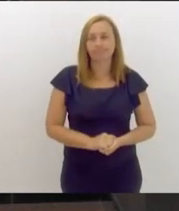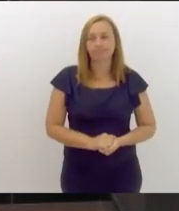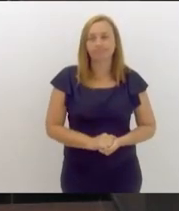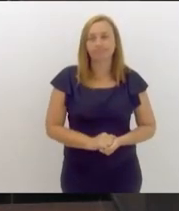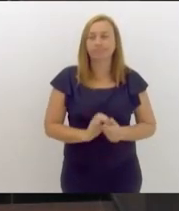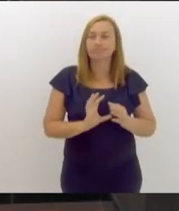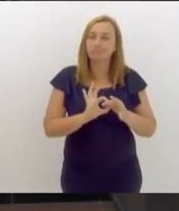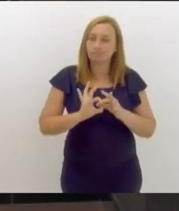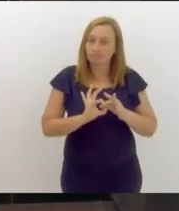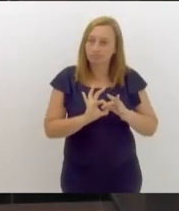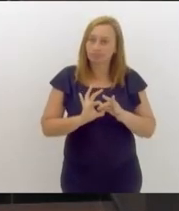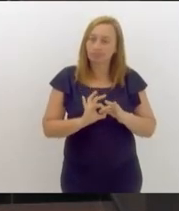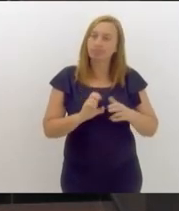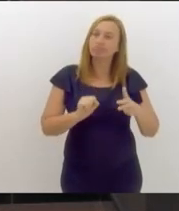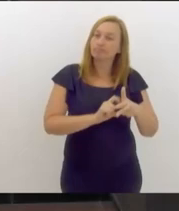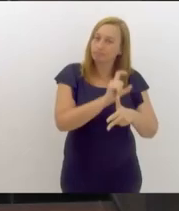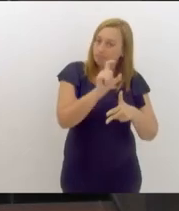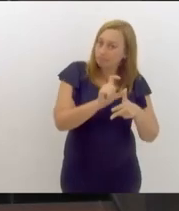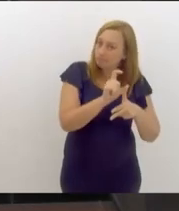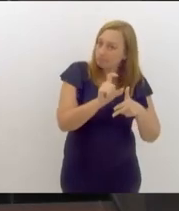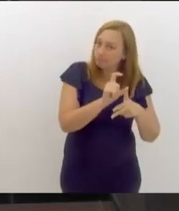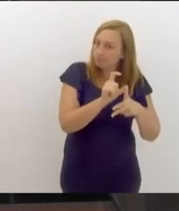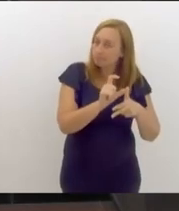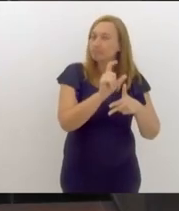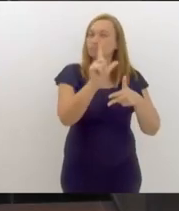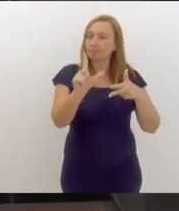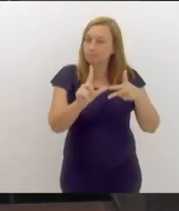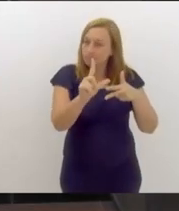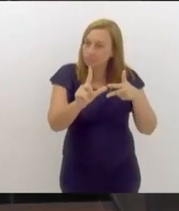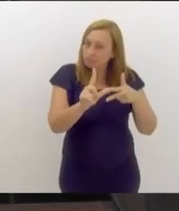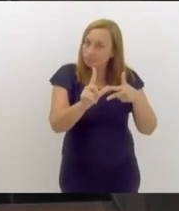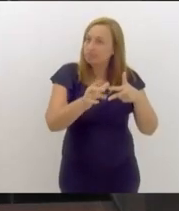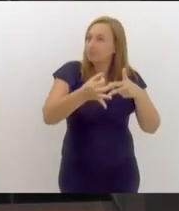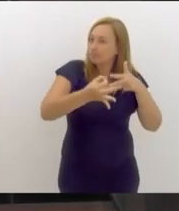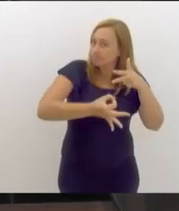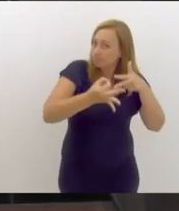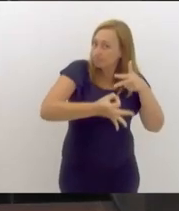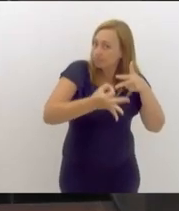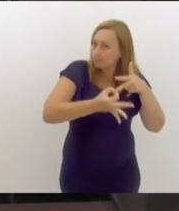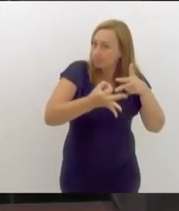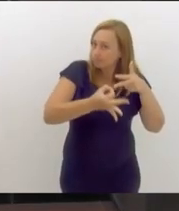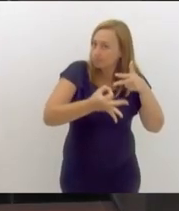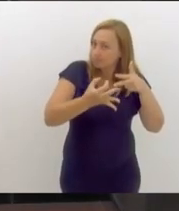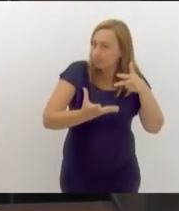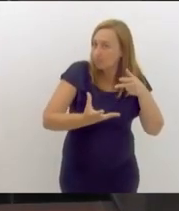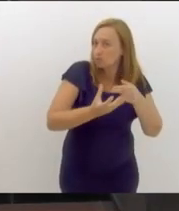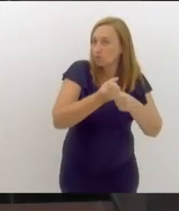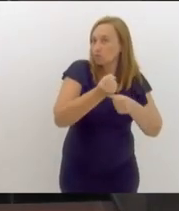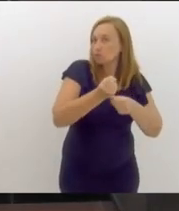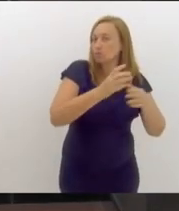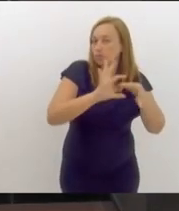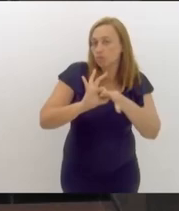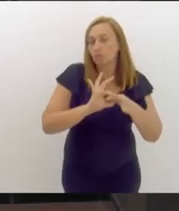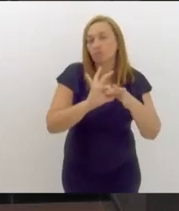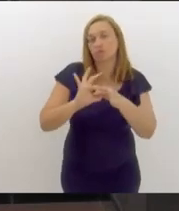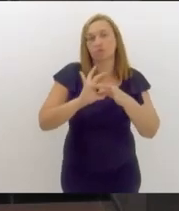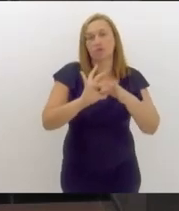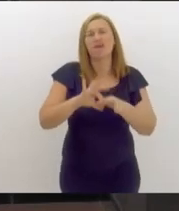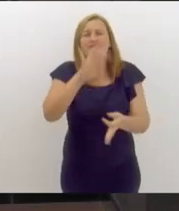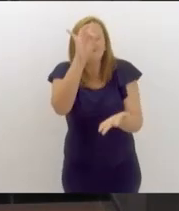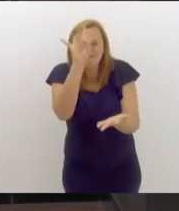de unir o Executivo o legislativo e o judiciário para poder dar